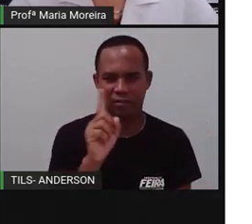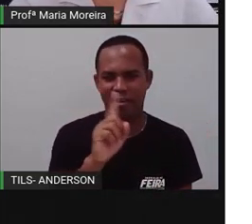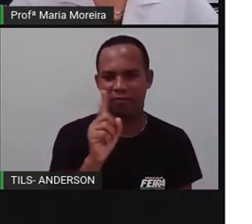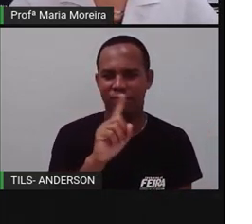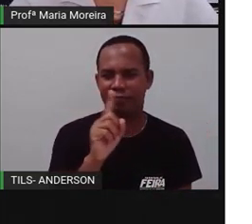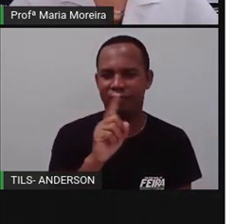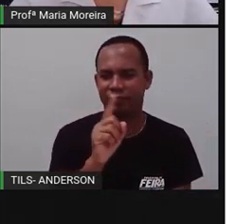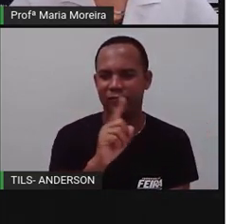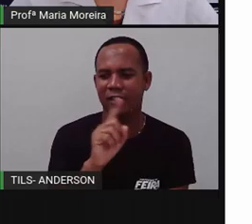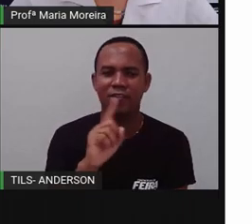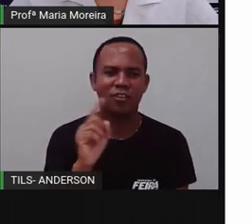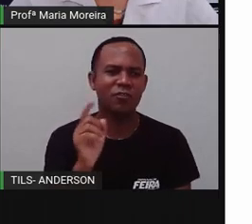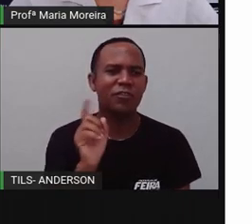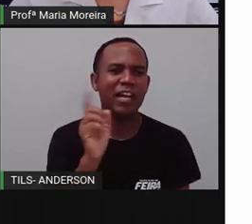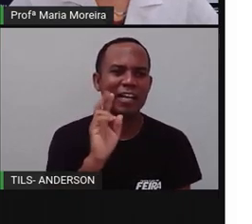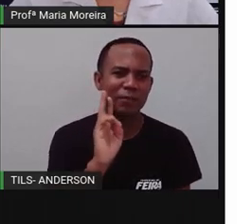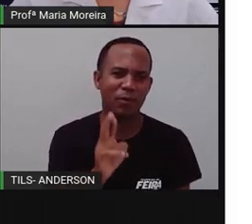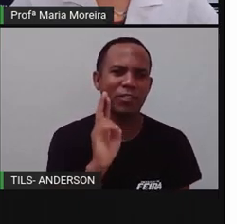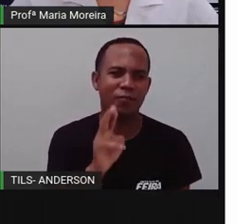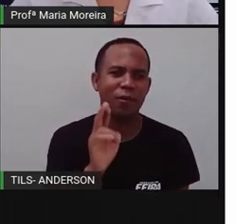tem um jacaré.